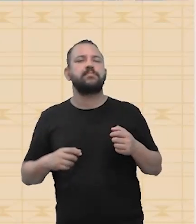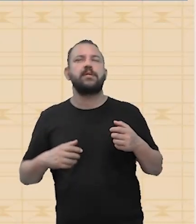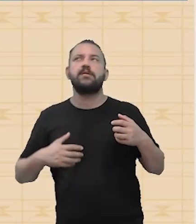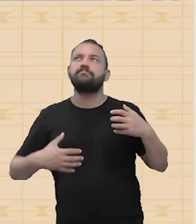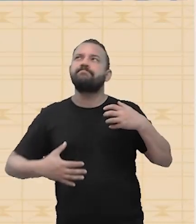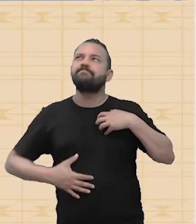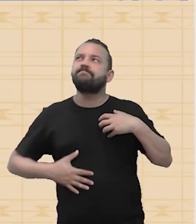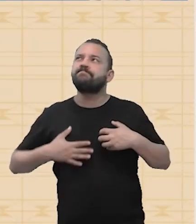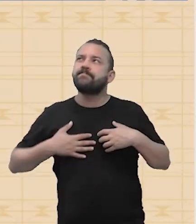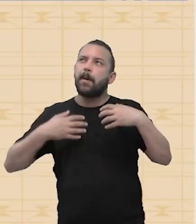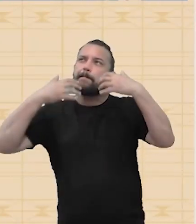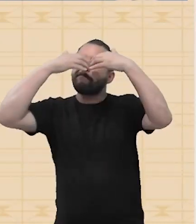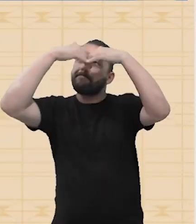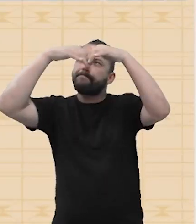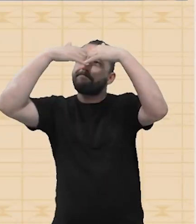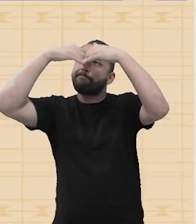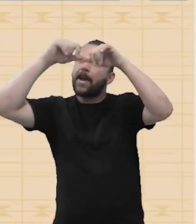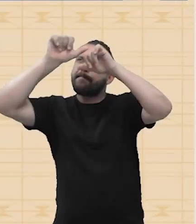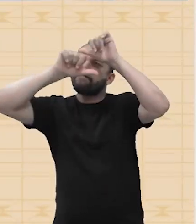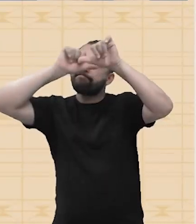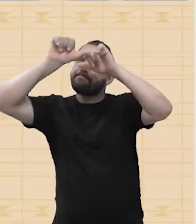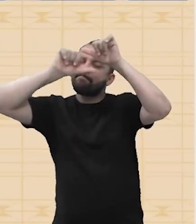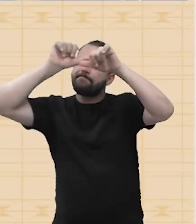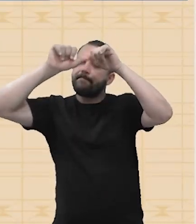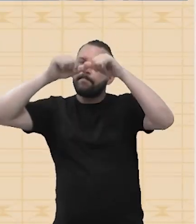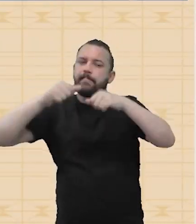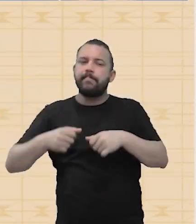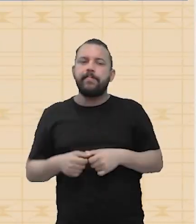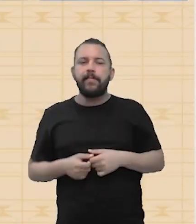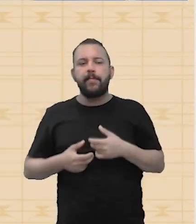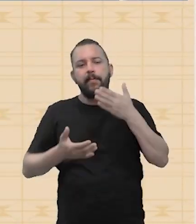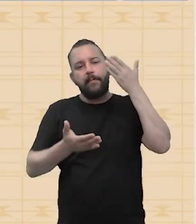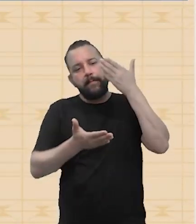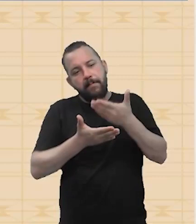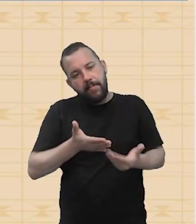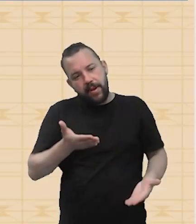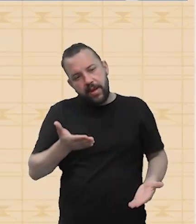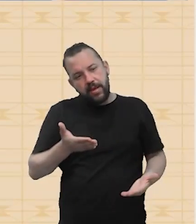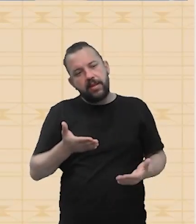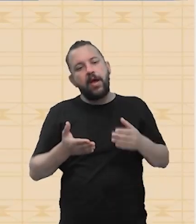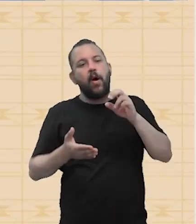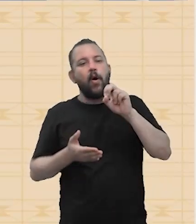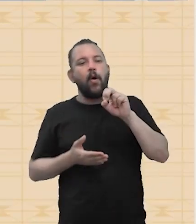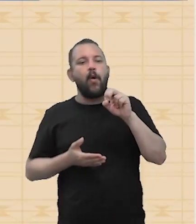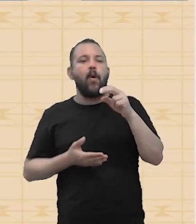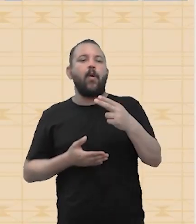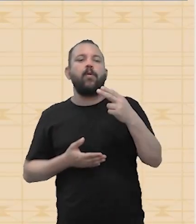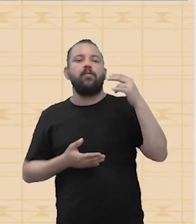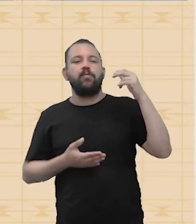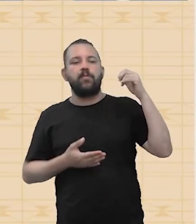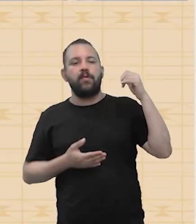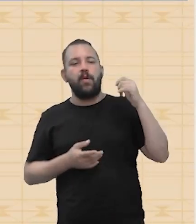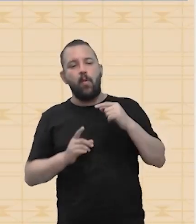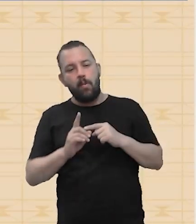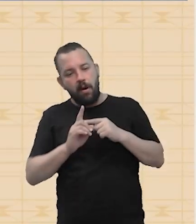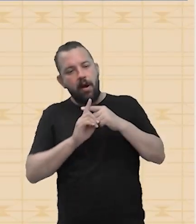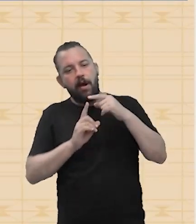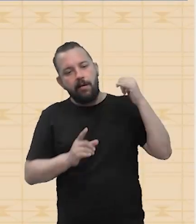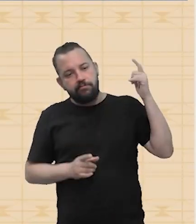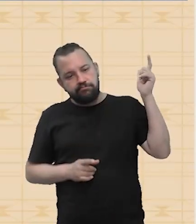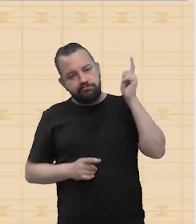vai gerar exatamente pela perda ou ganho dessa energia. Quando o nosso corpo ele